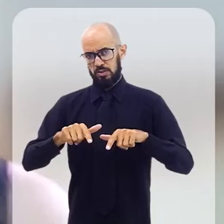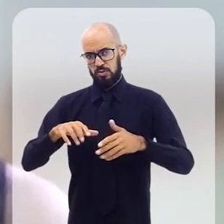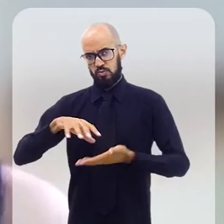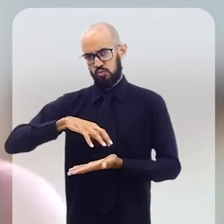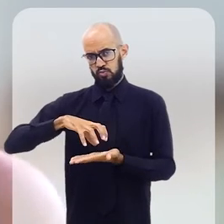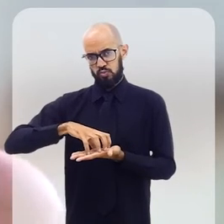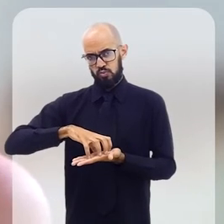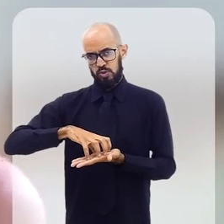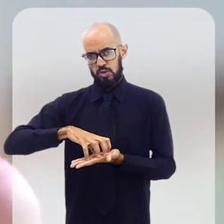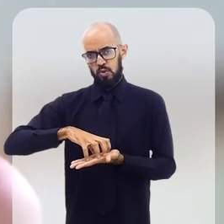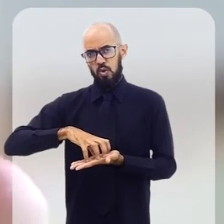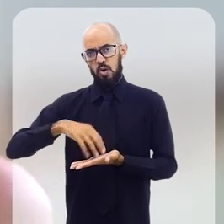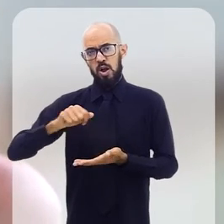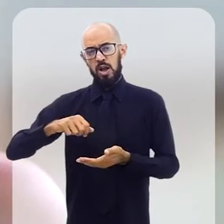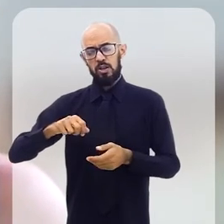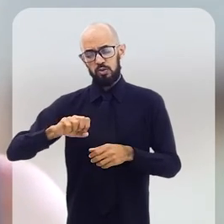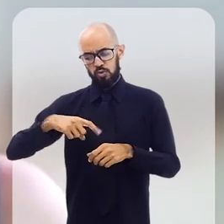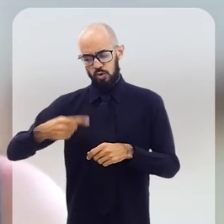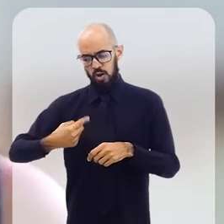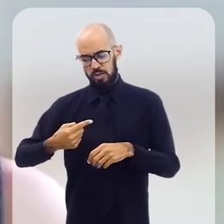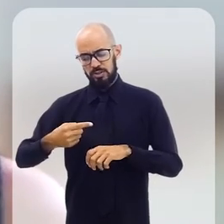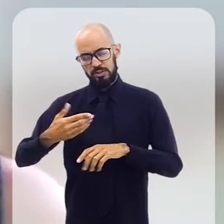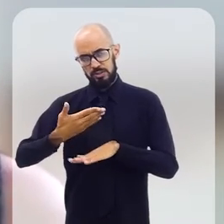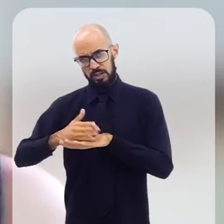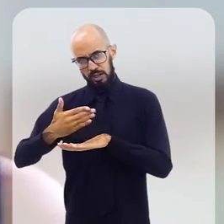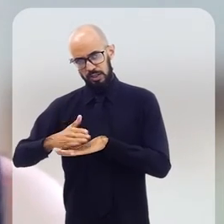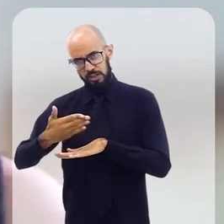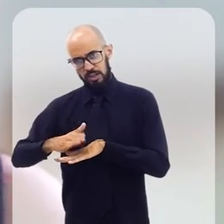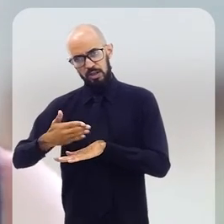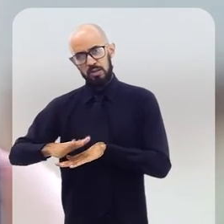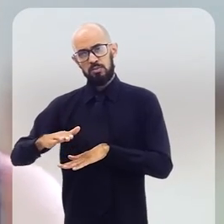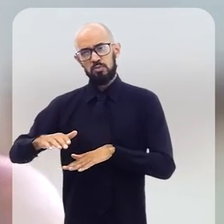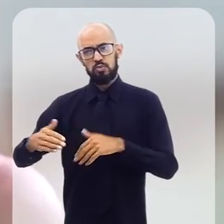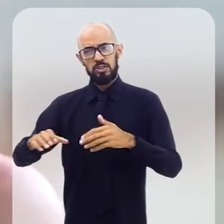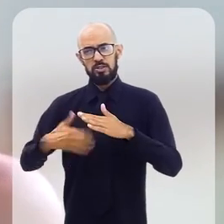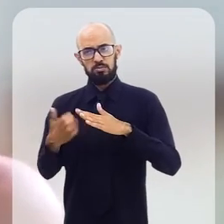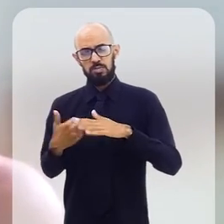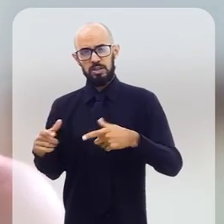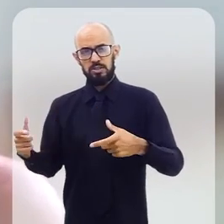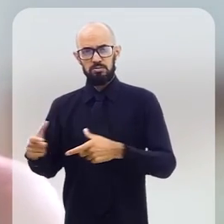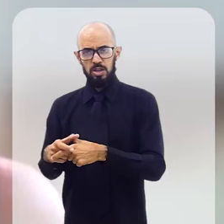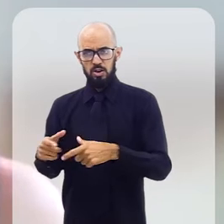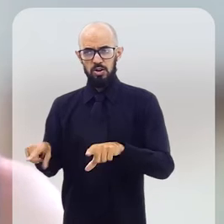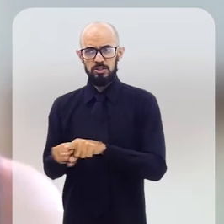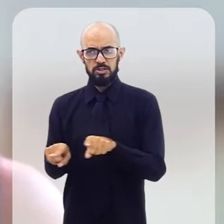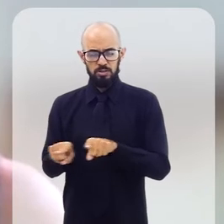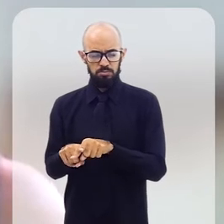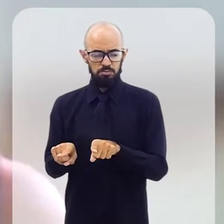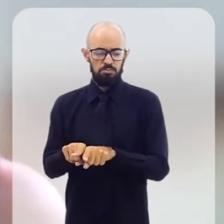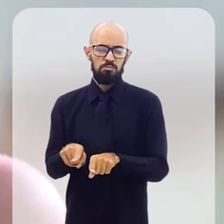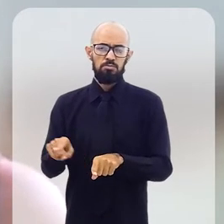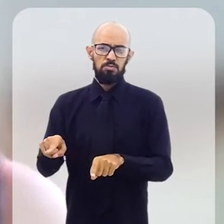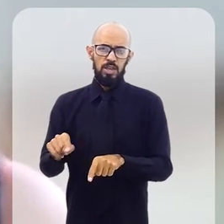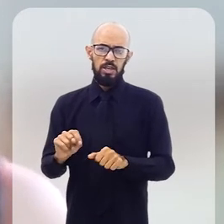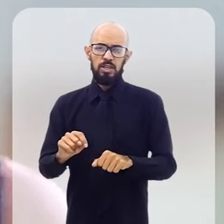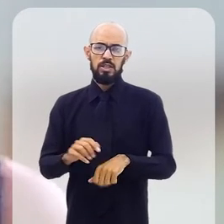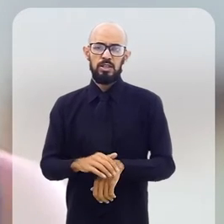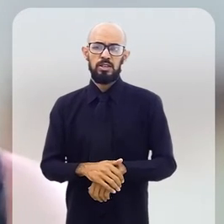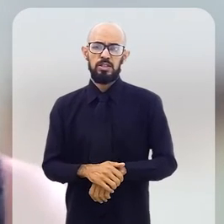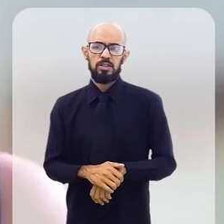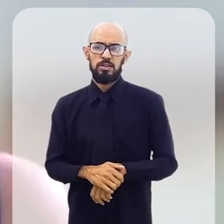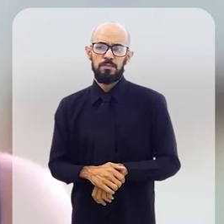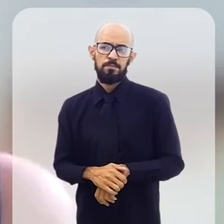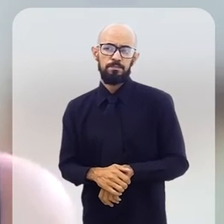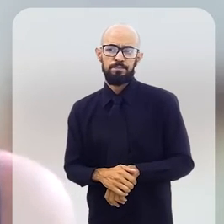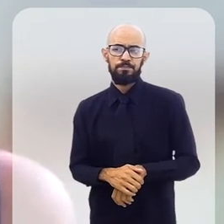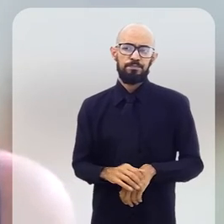no segmento, a gente capacita os pequenos negócios envolvidos na cadeia produtiva, né,